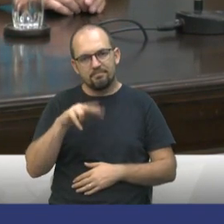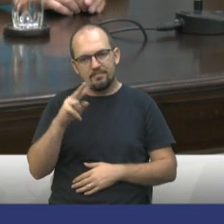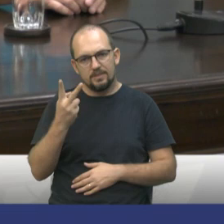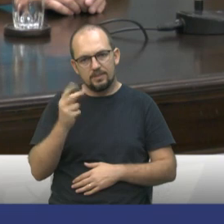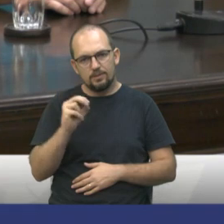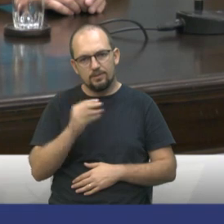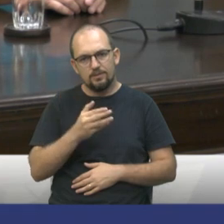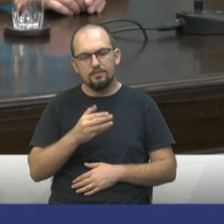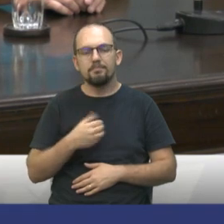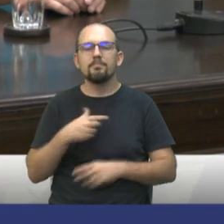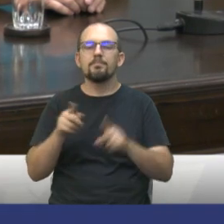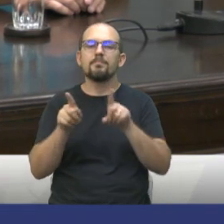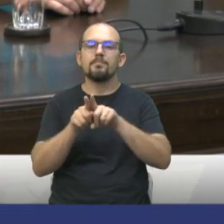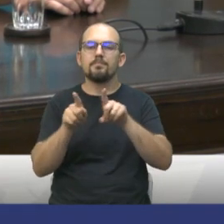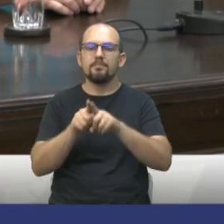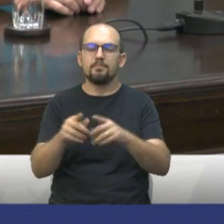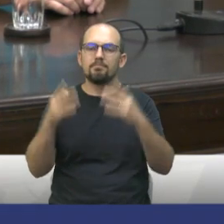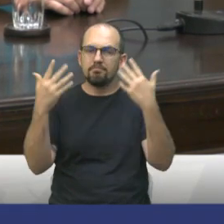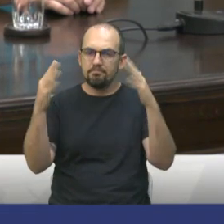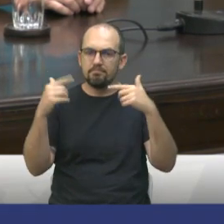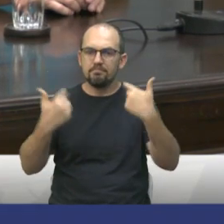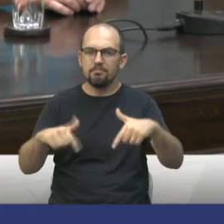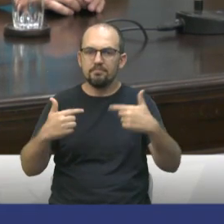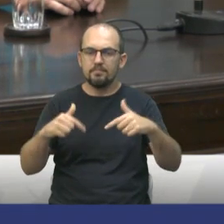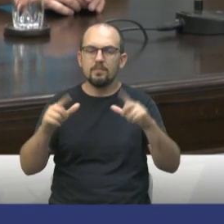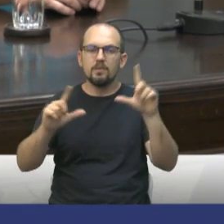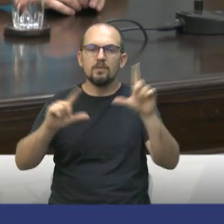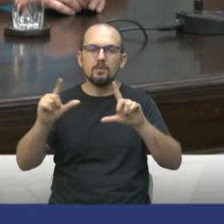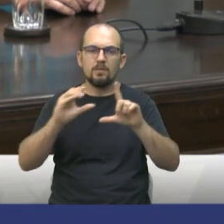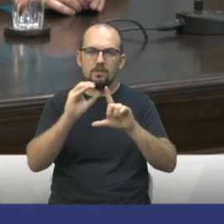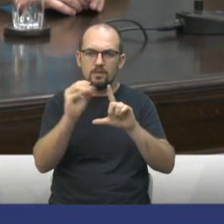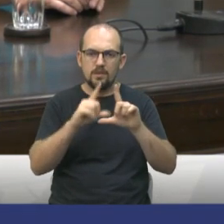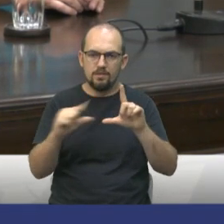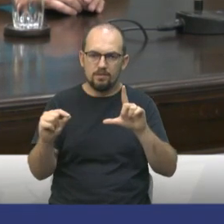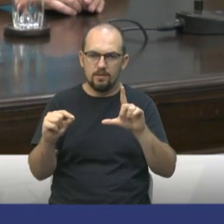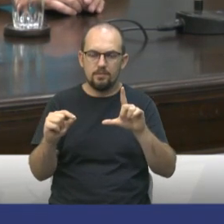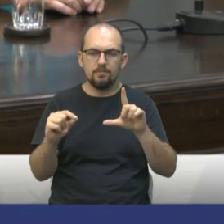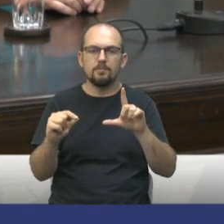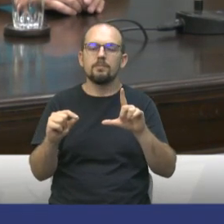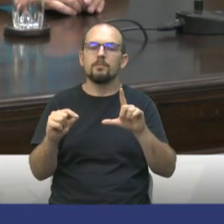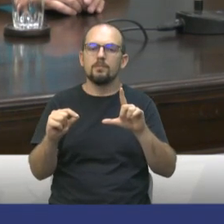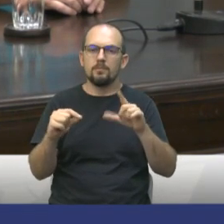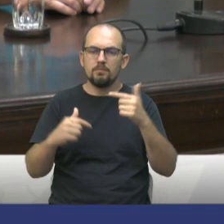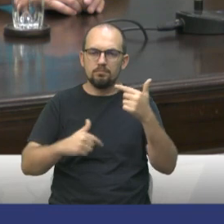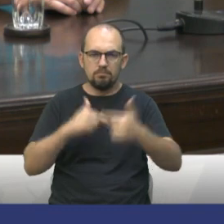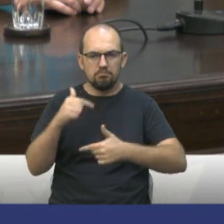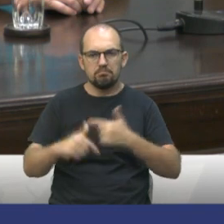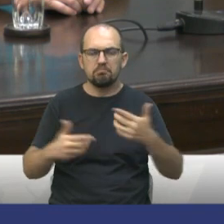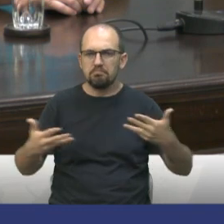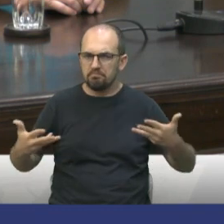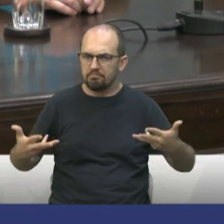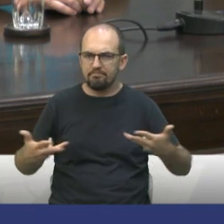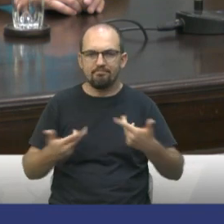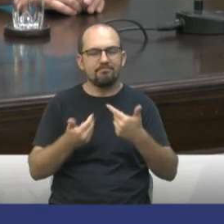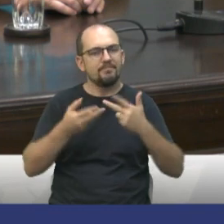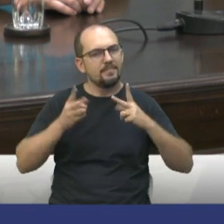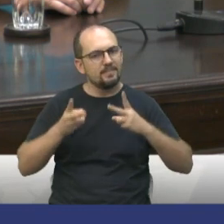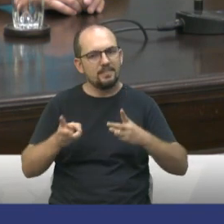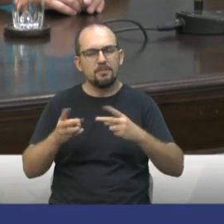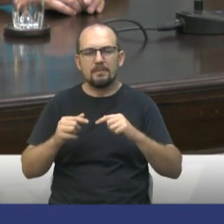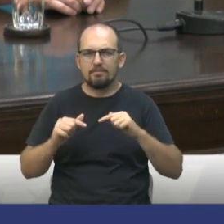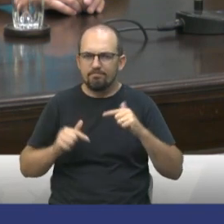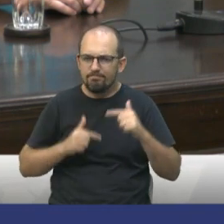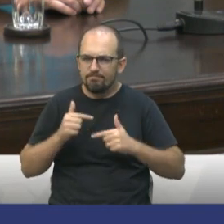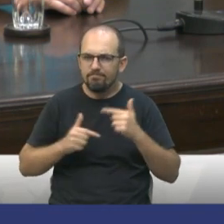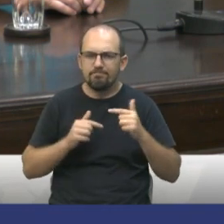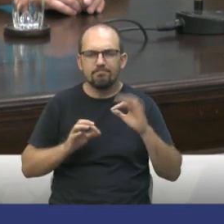também parabenizar o trabalho da TV Câmara, que foi um trabalho excepcional, como sempre. O empenho de